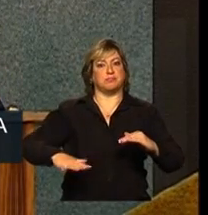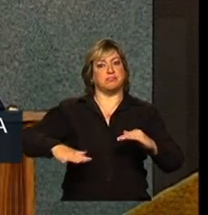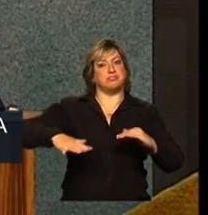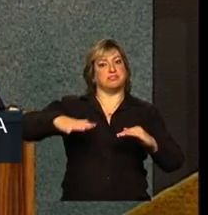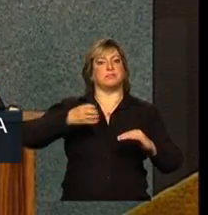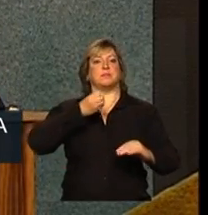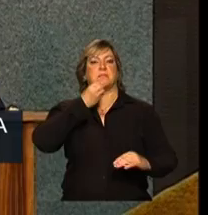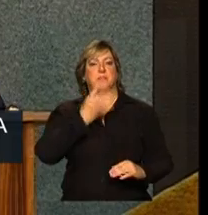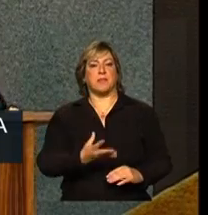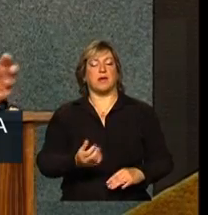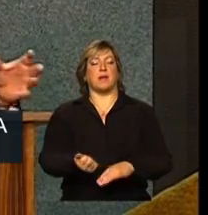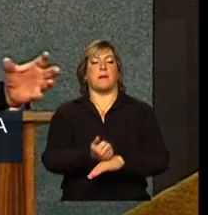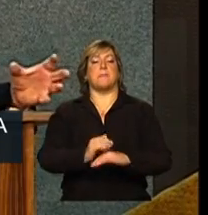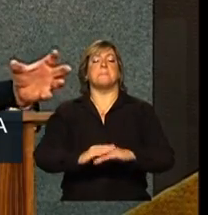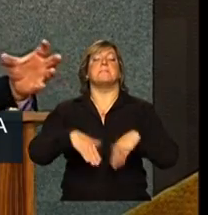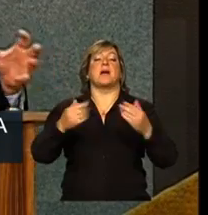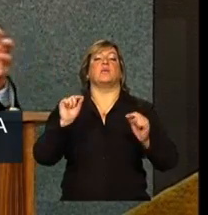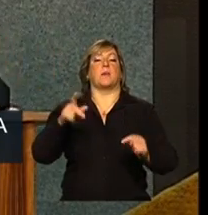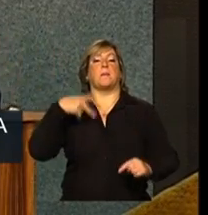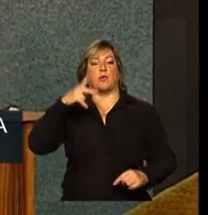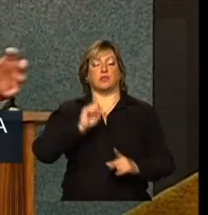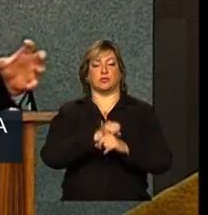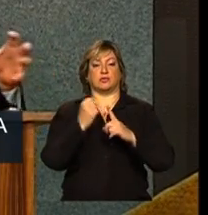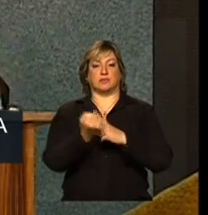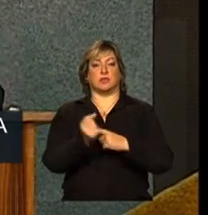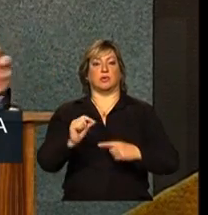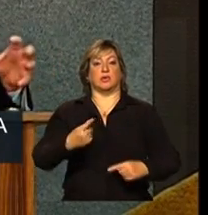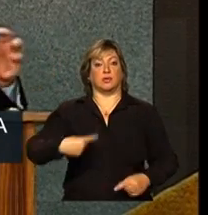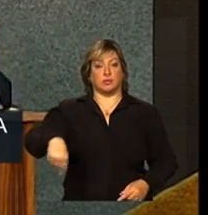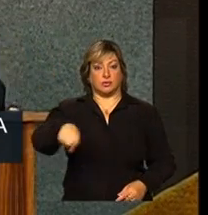sociais, se